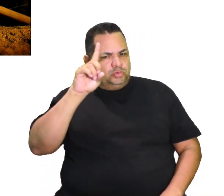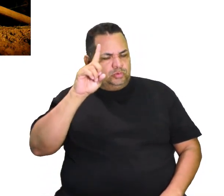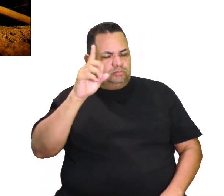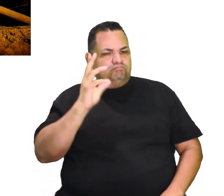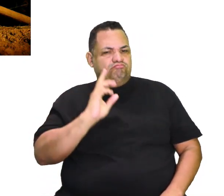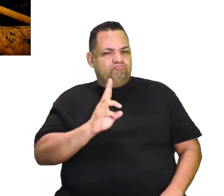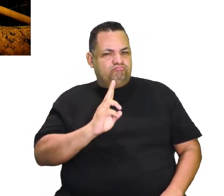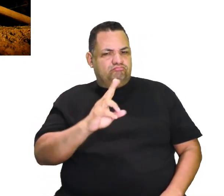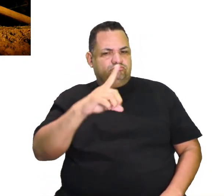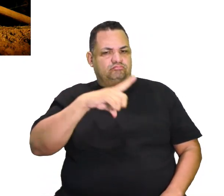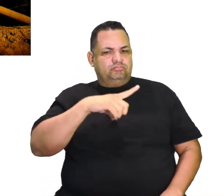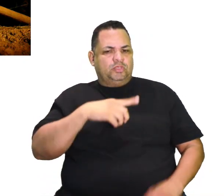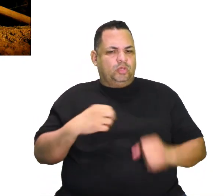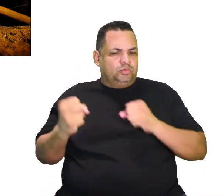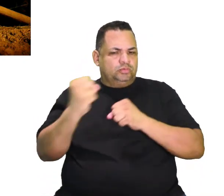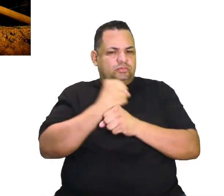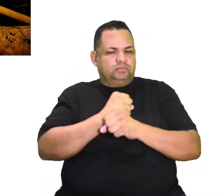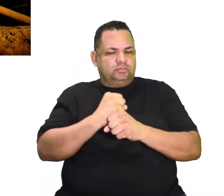que é